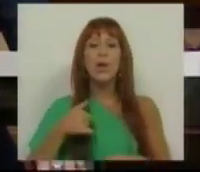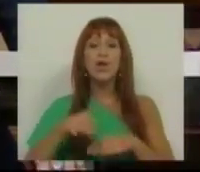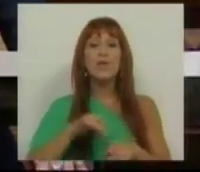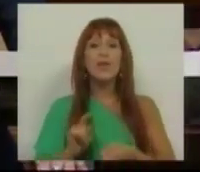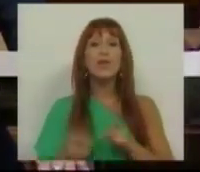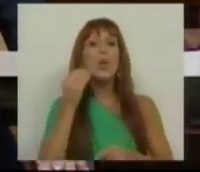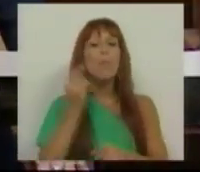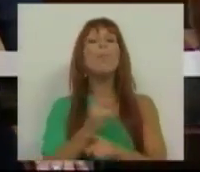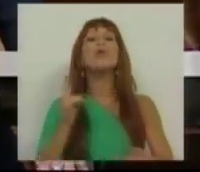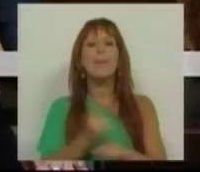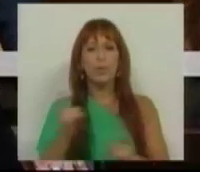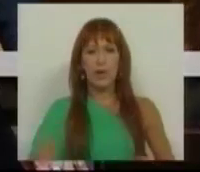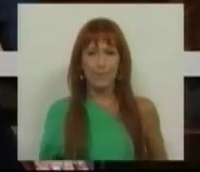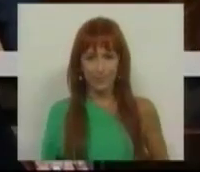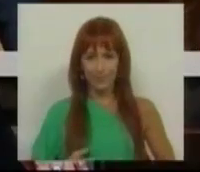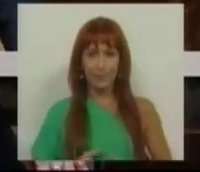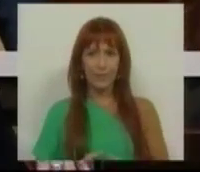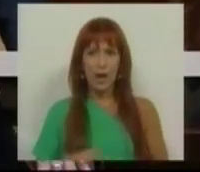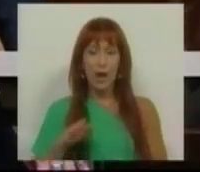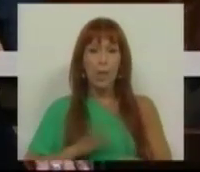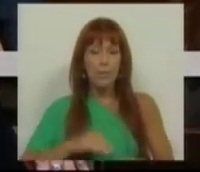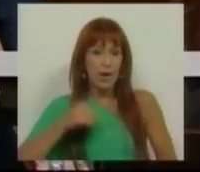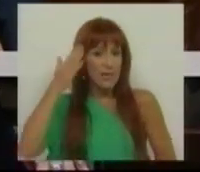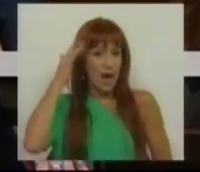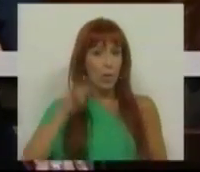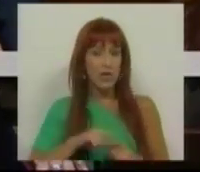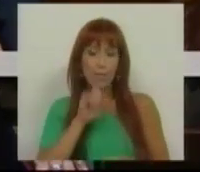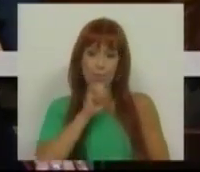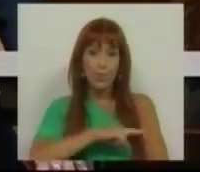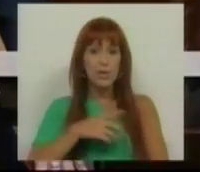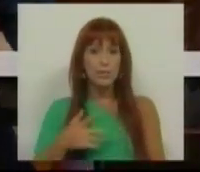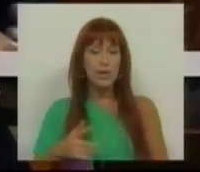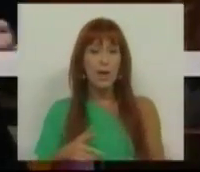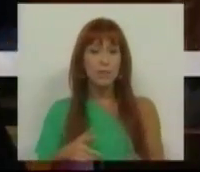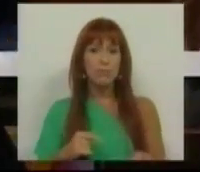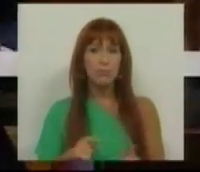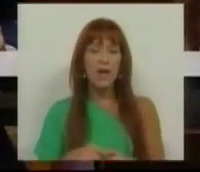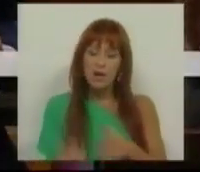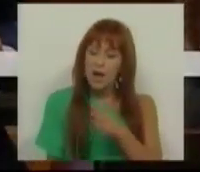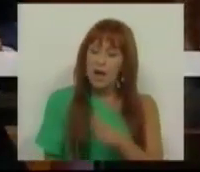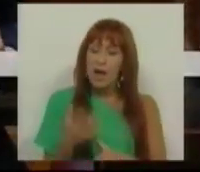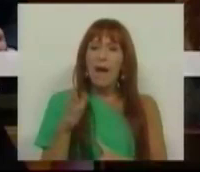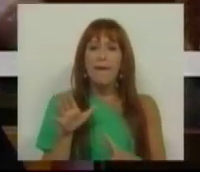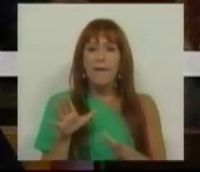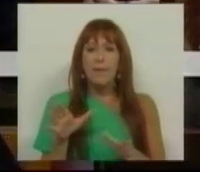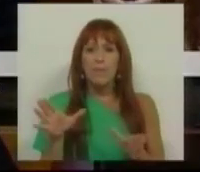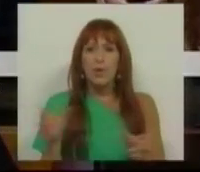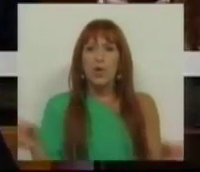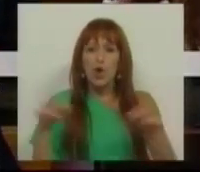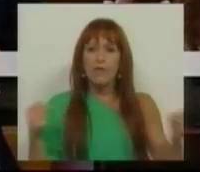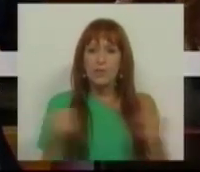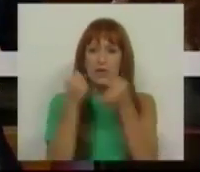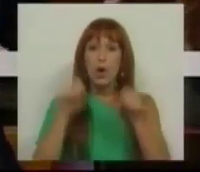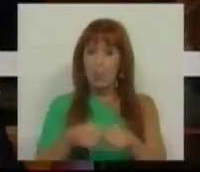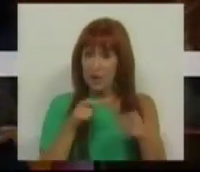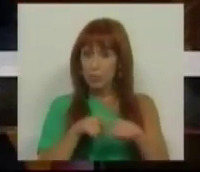pelas seguintes razões. Porque entendemos que esta possibilidade vai criar novos desafios